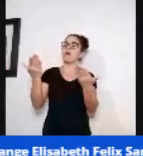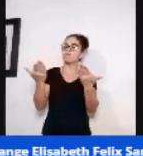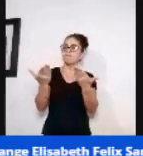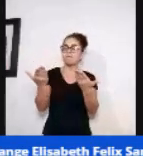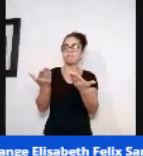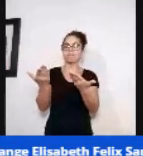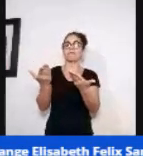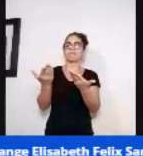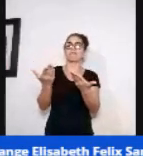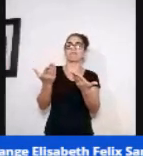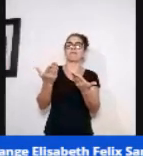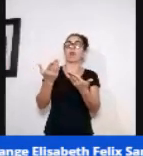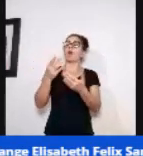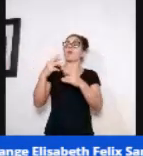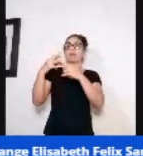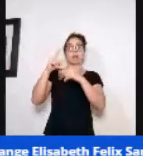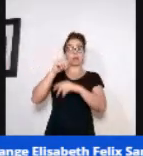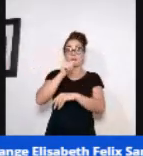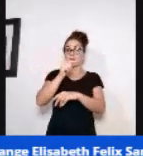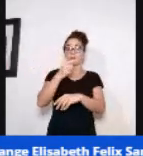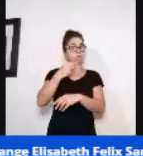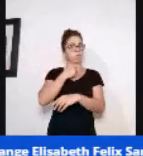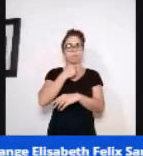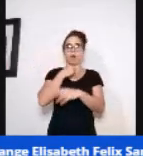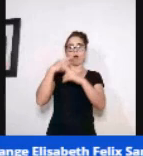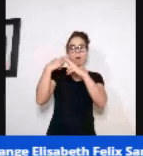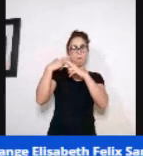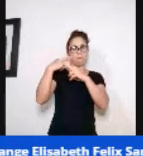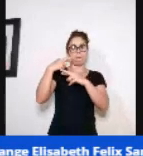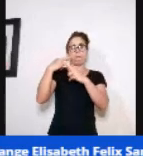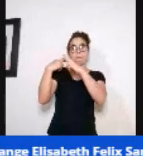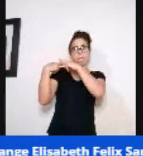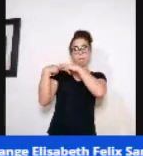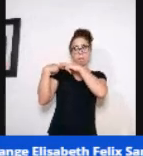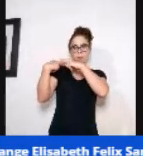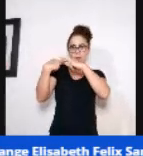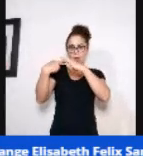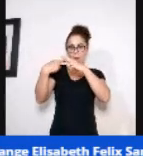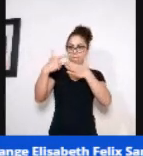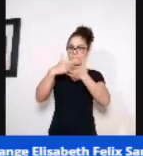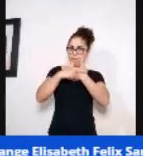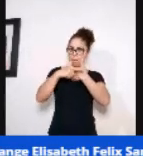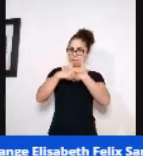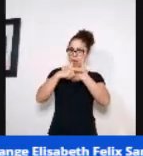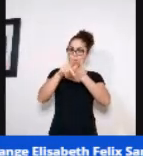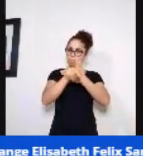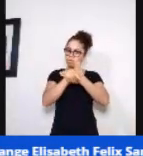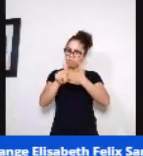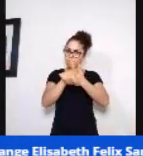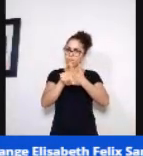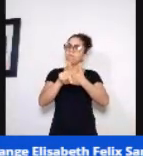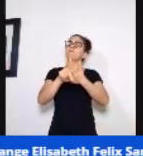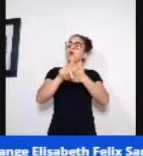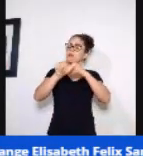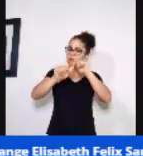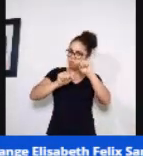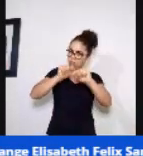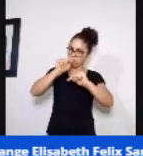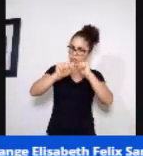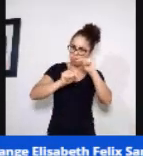como responsabilidade o nosso papel de professor. Nós estamos trabalhando para que